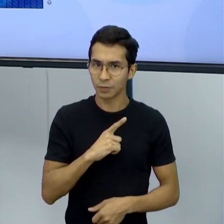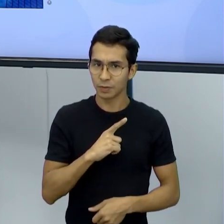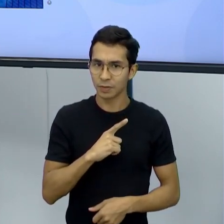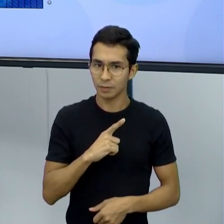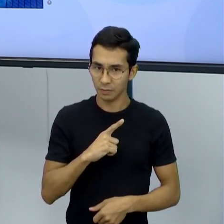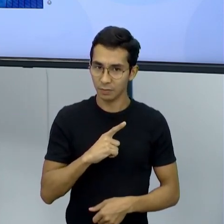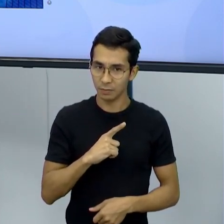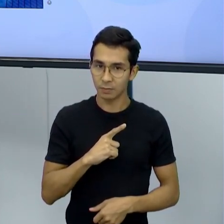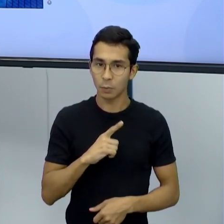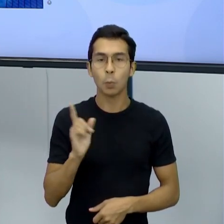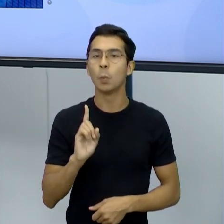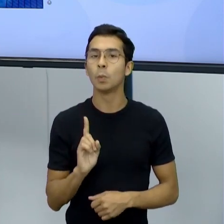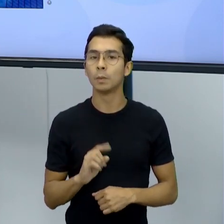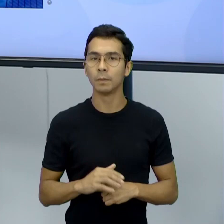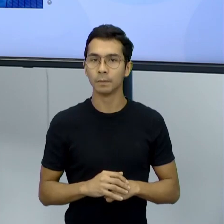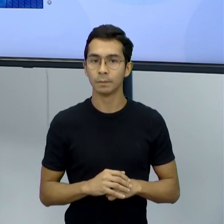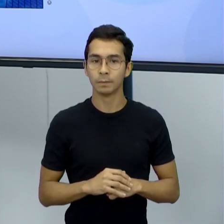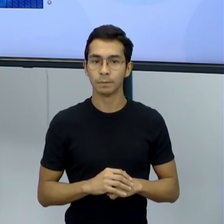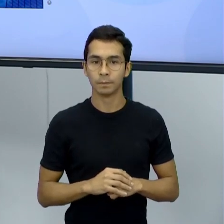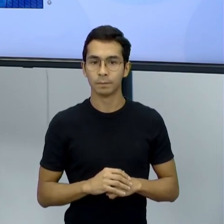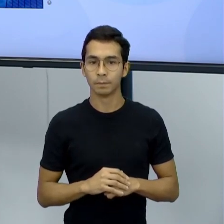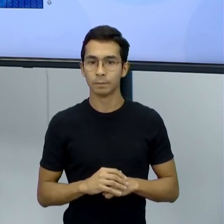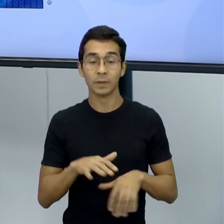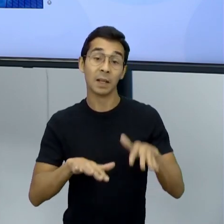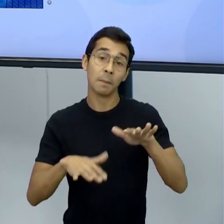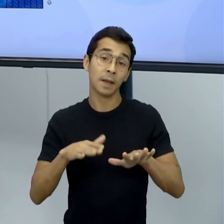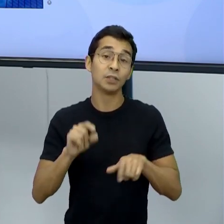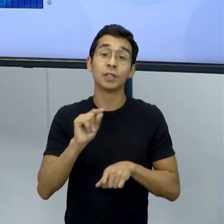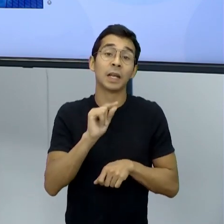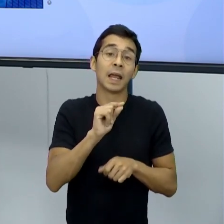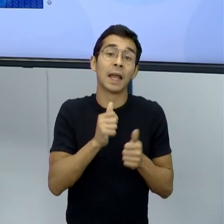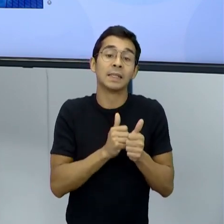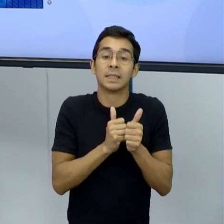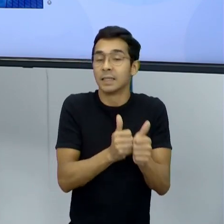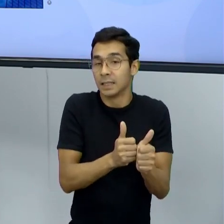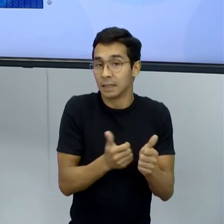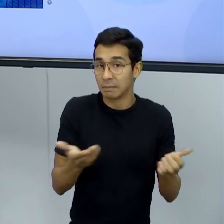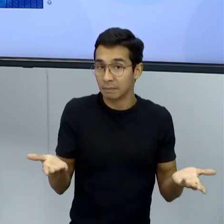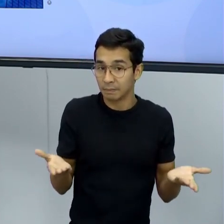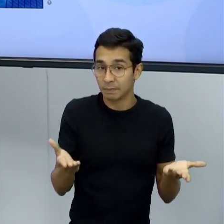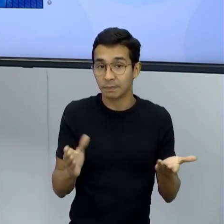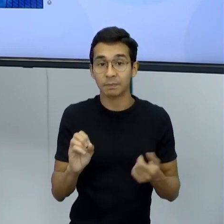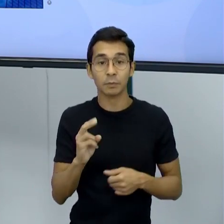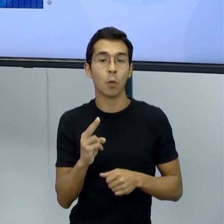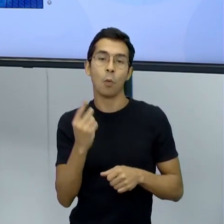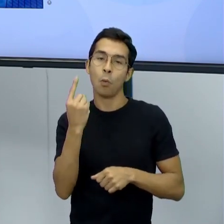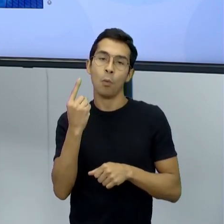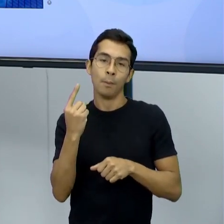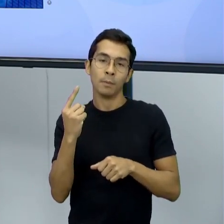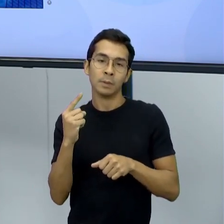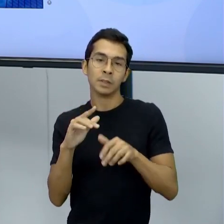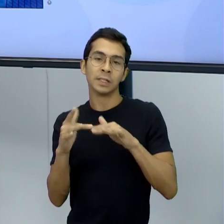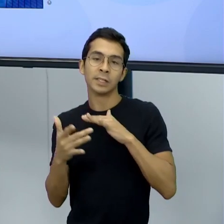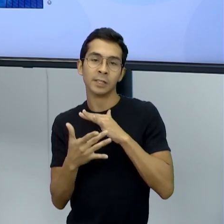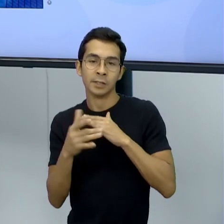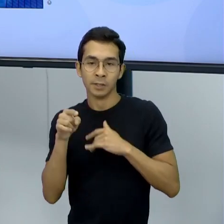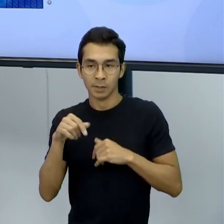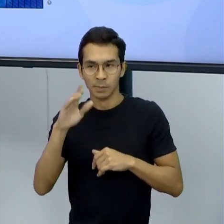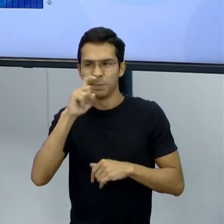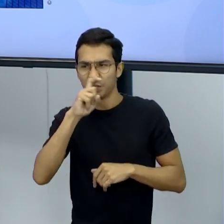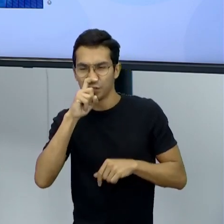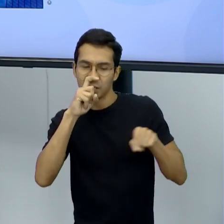Existe isso? Ou não é a rede social? É quem você segue? Ou alguma rede social fomenta mais a mentira do que outra? Não